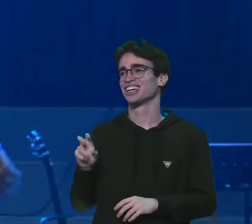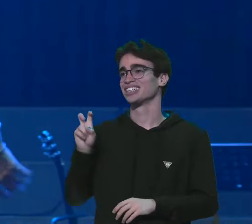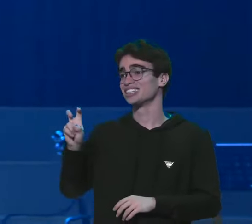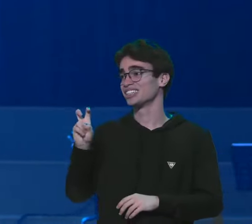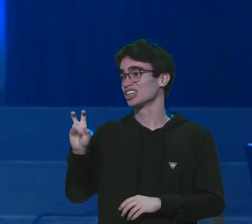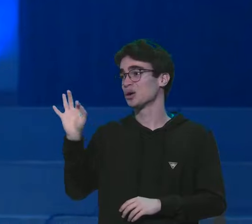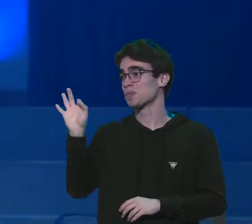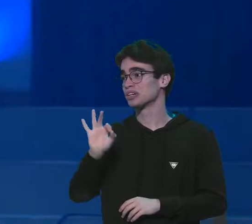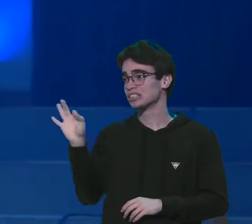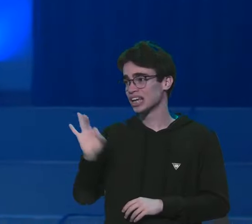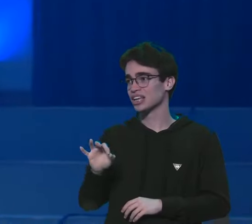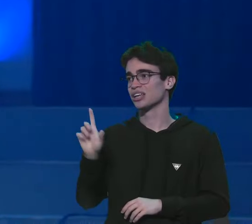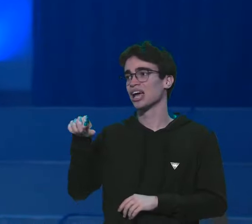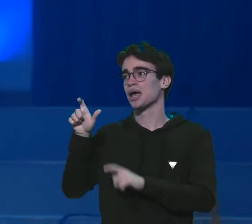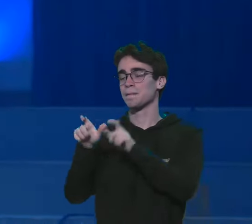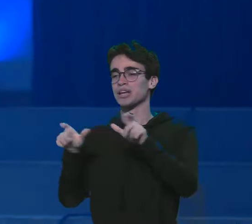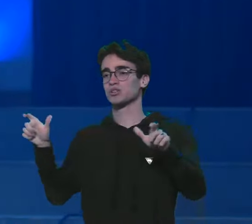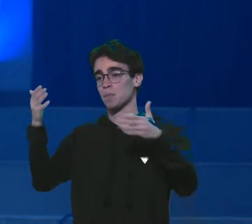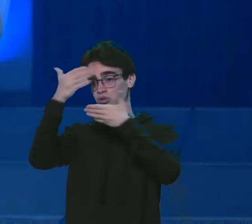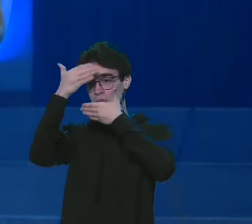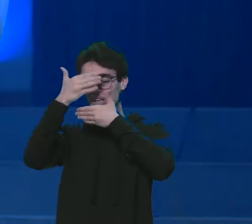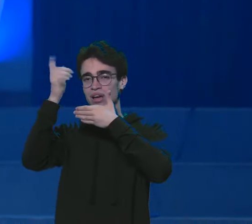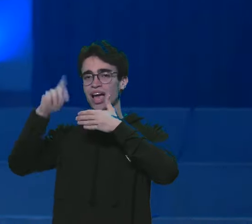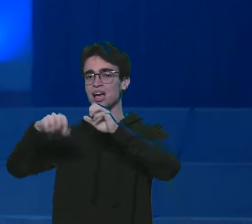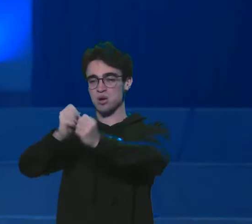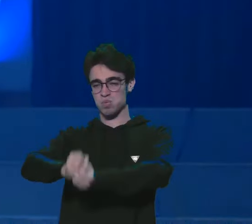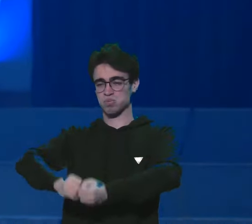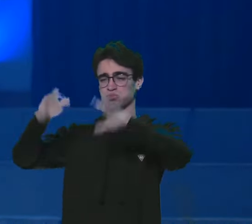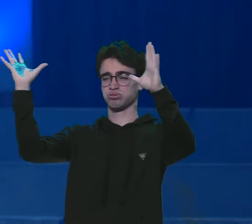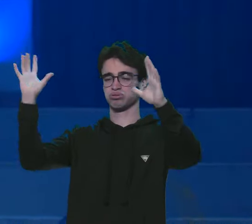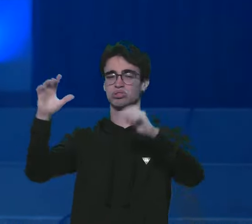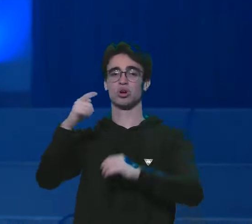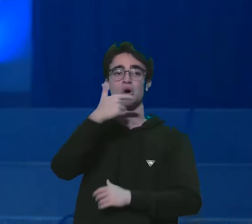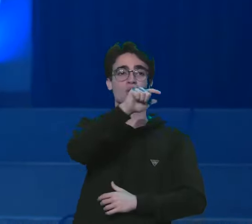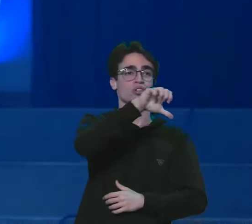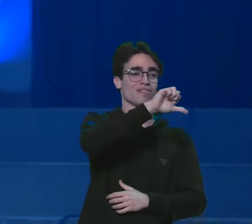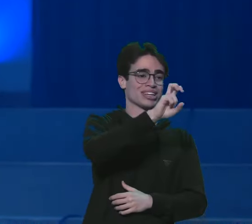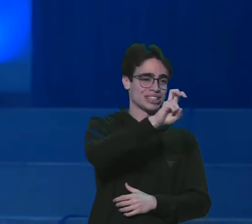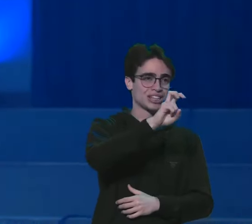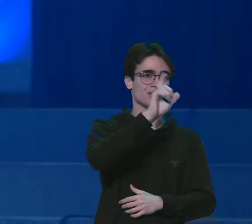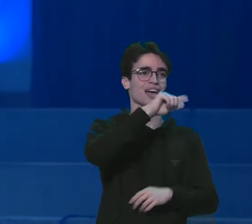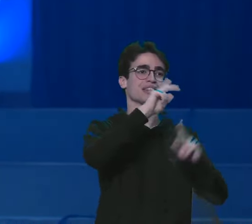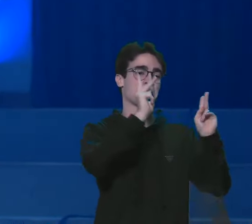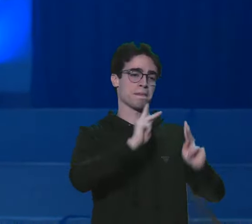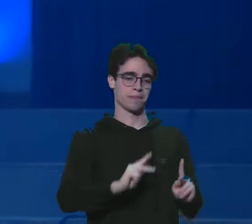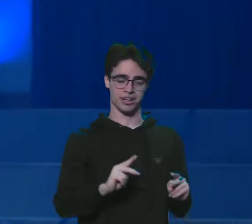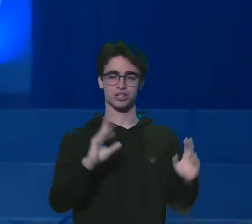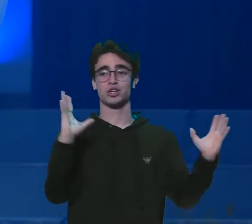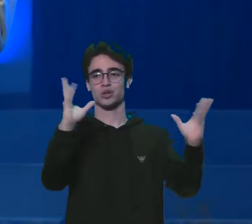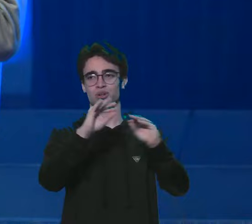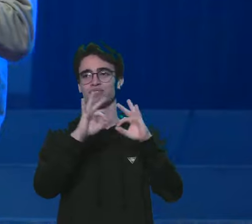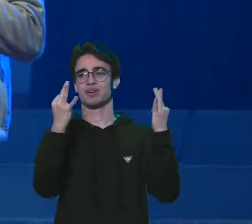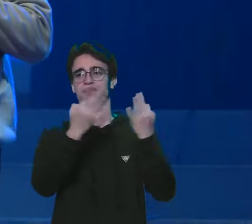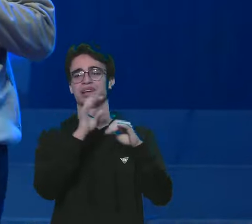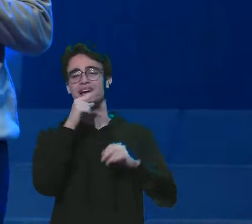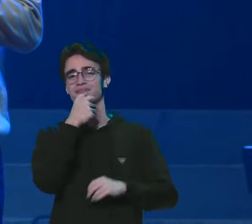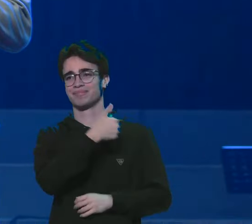5% apenas dos muçulmanos são terroristas. Os outros 95% são da paz. Minha família é massa, todo mundo gente boa, tá